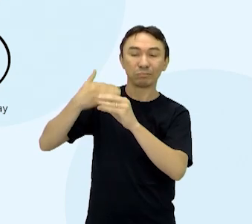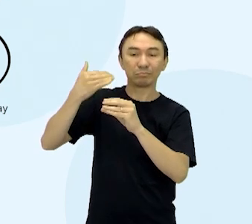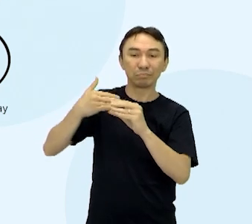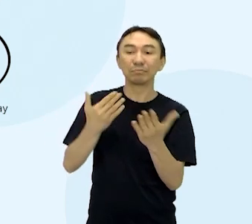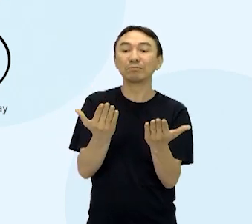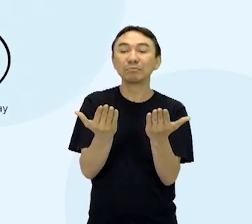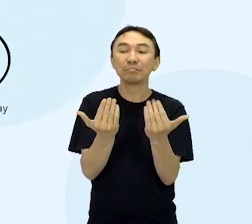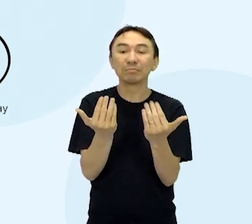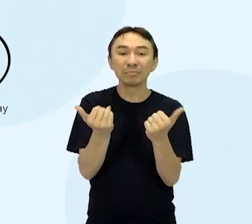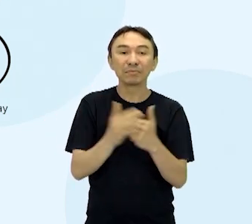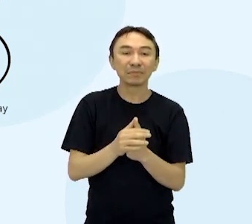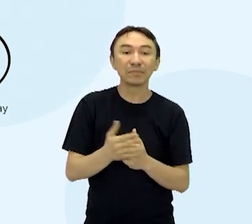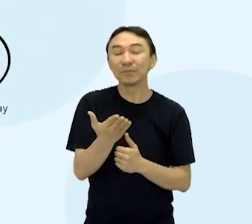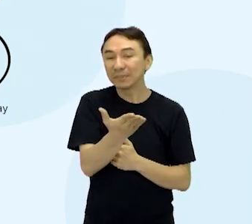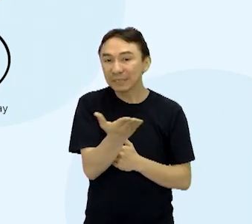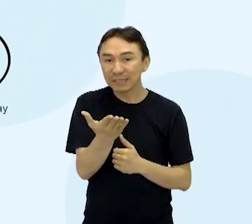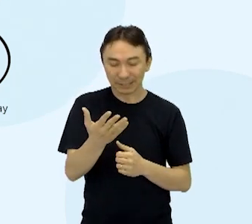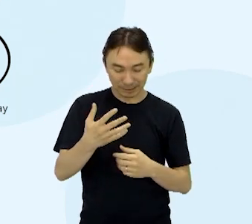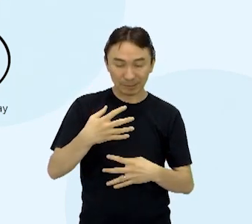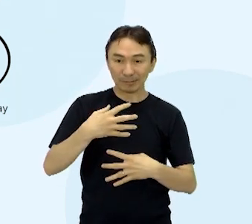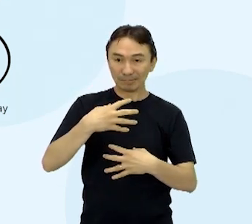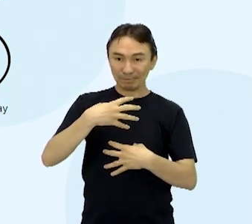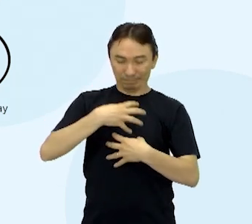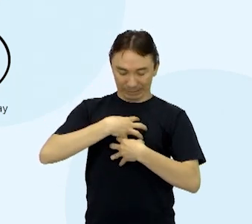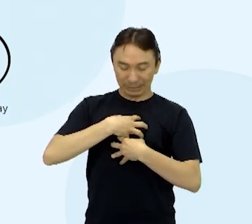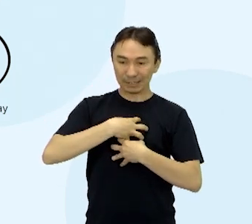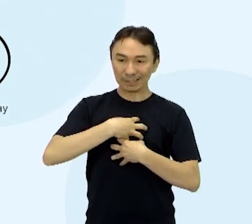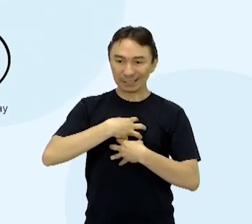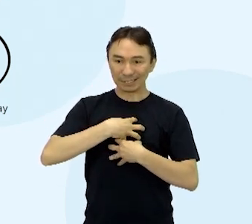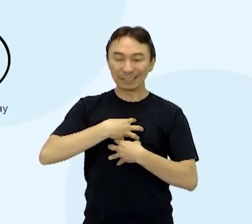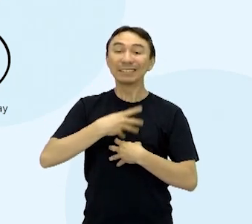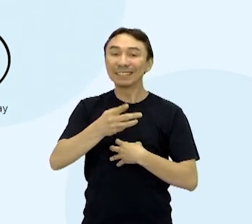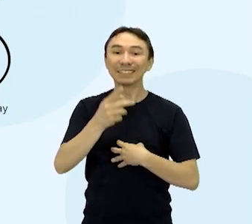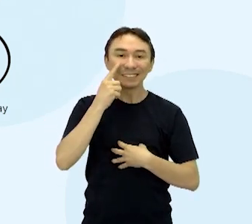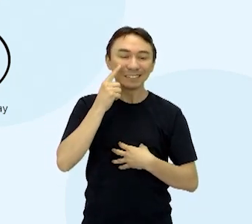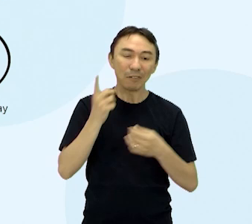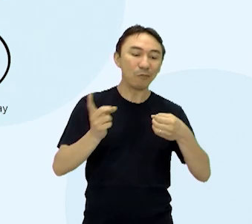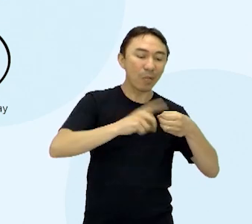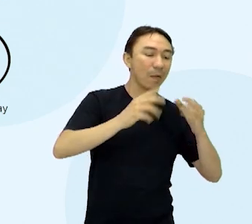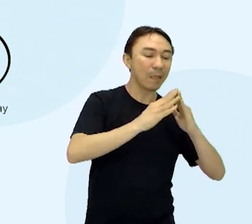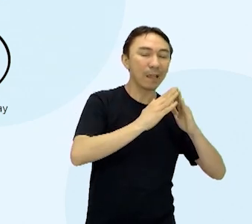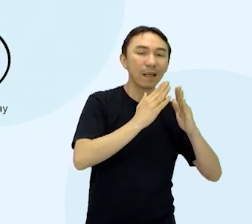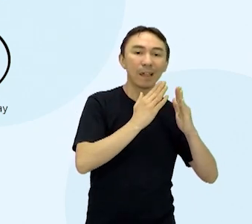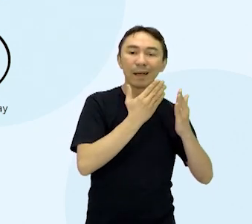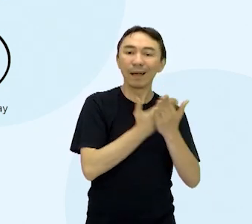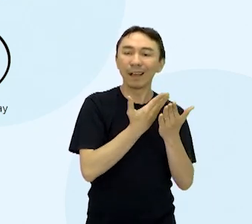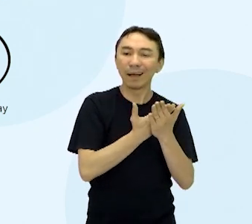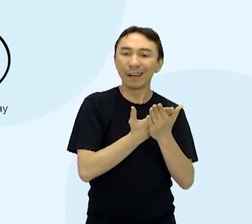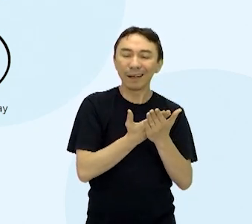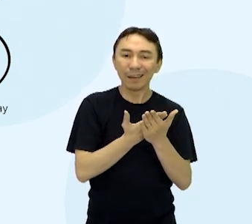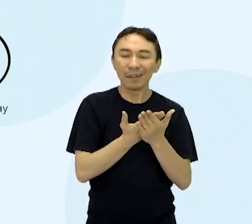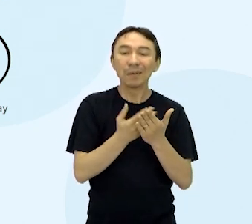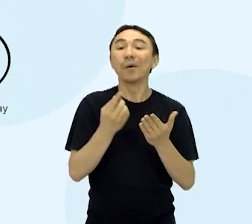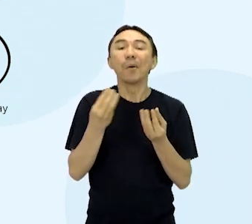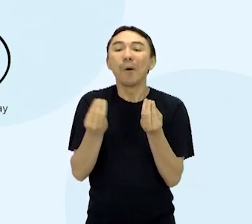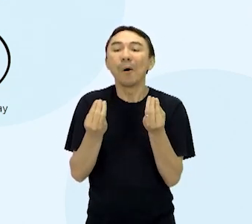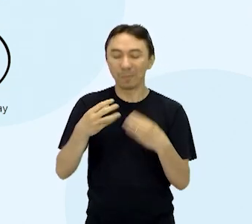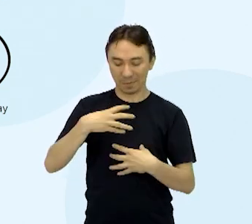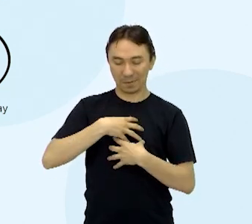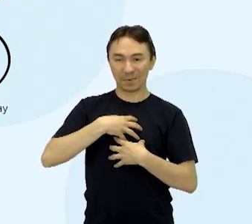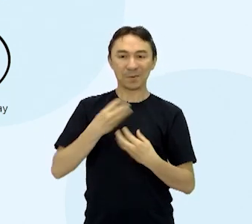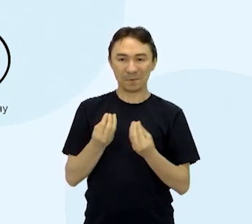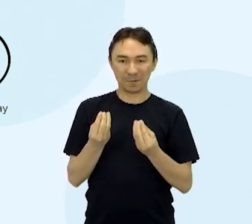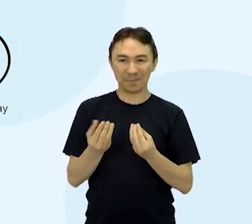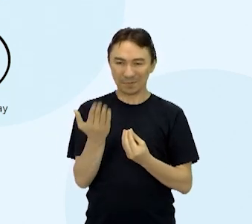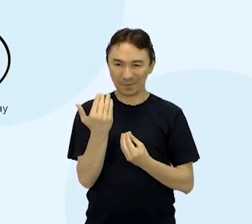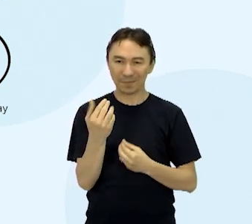sentimentos você tem vivenciado com a volta presencial às aulas? Vamos compartilhar? Em um minutinho a gente já se